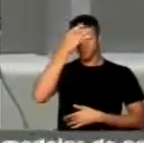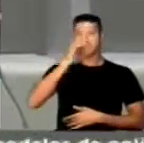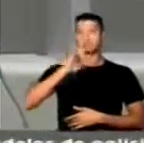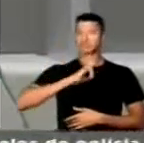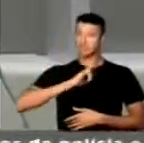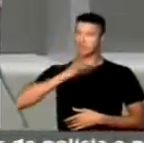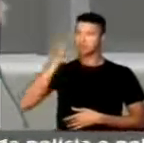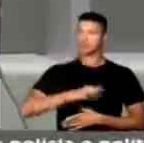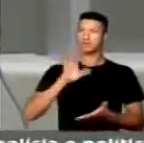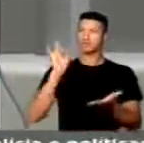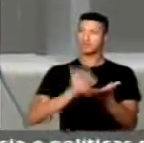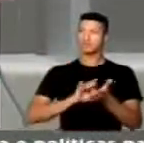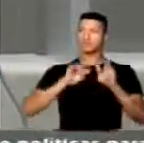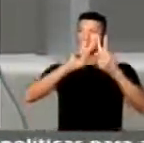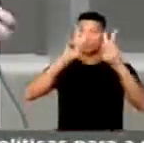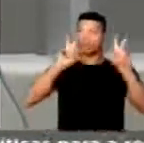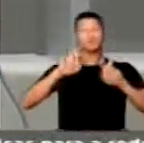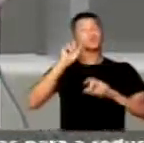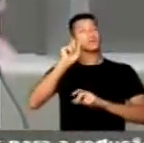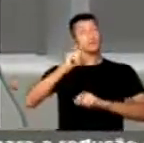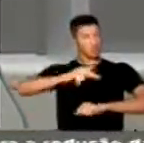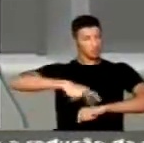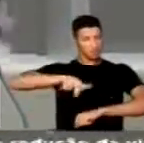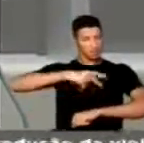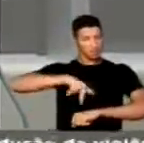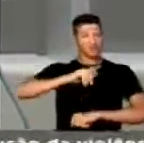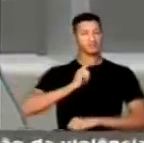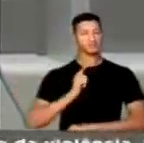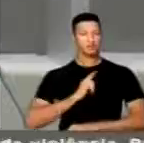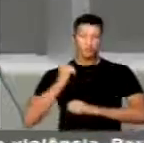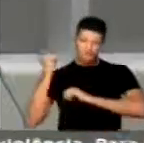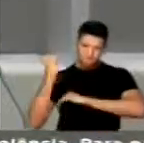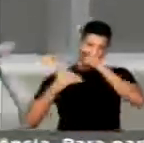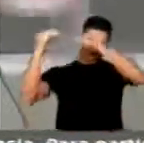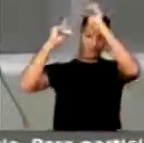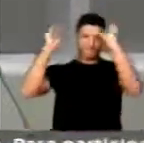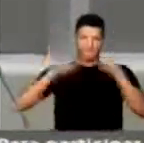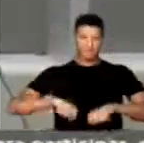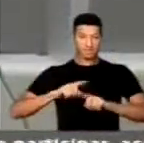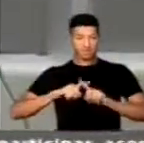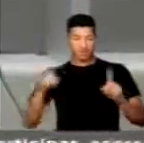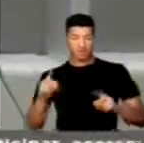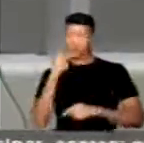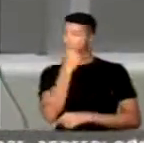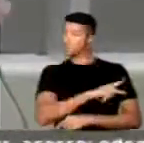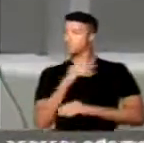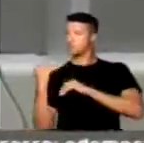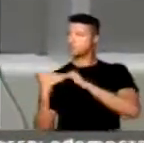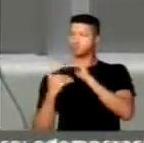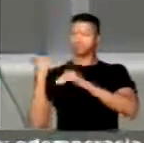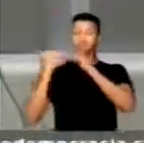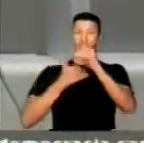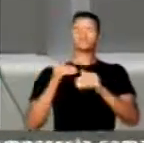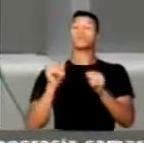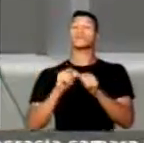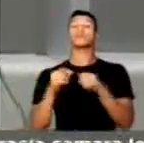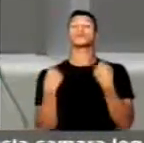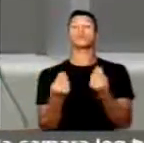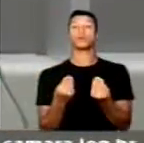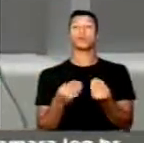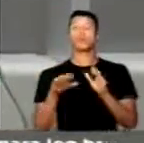concepção assegurada de que este país tem que se desenvolver, mas o seu desenvolvimento se